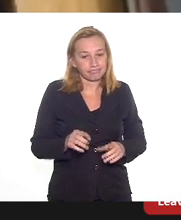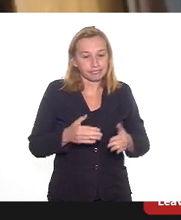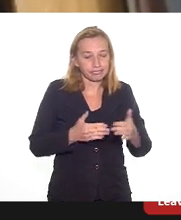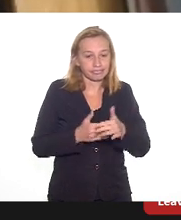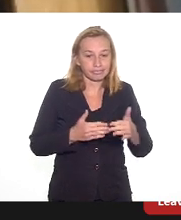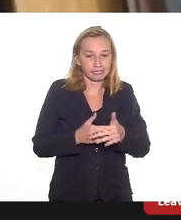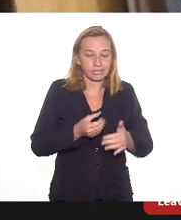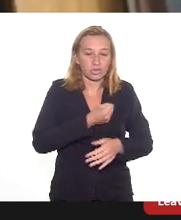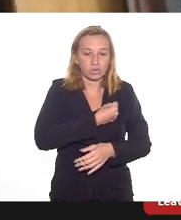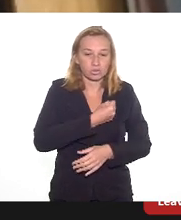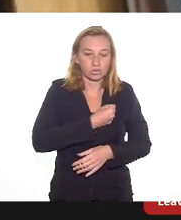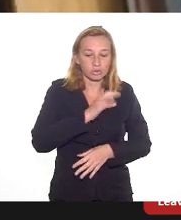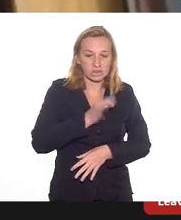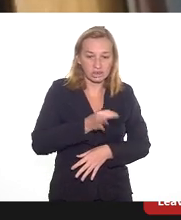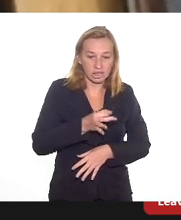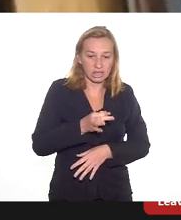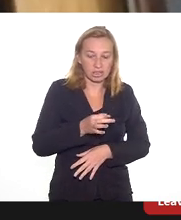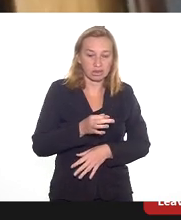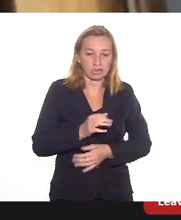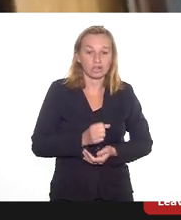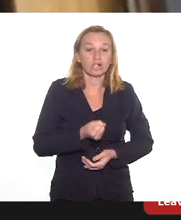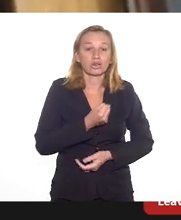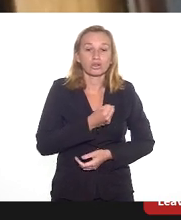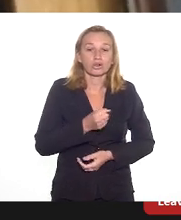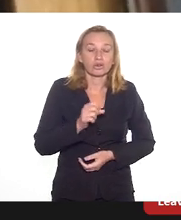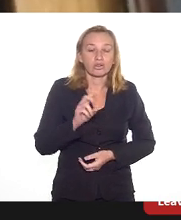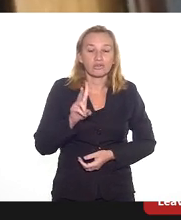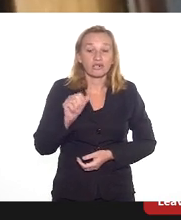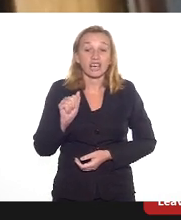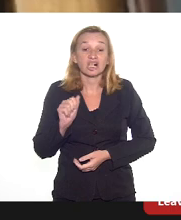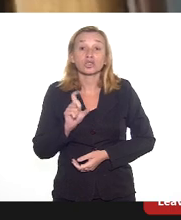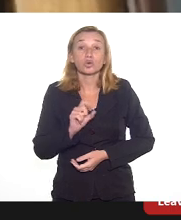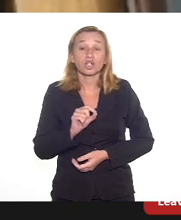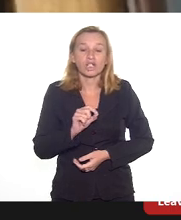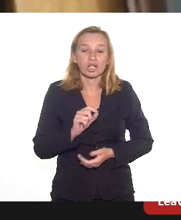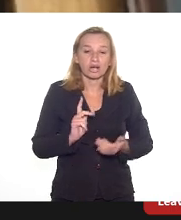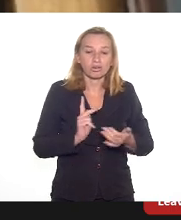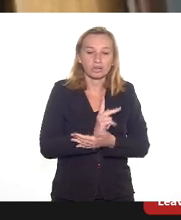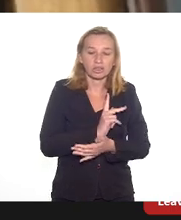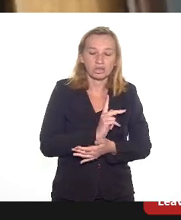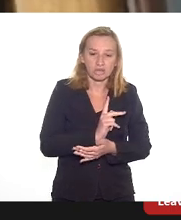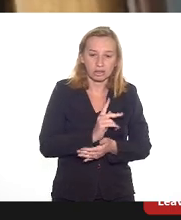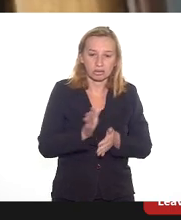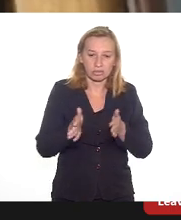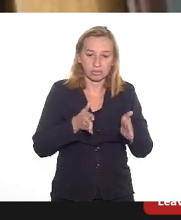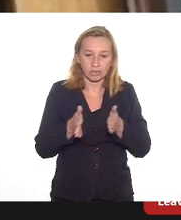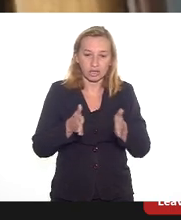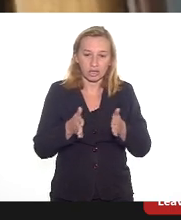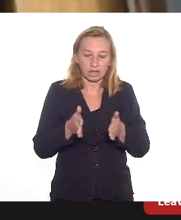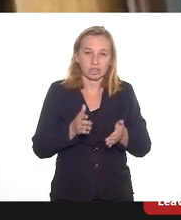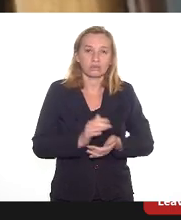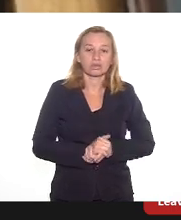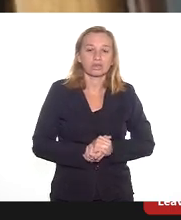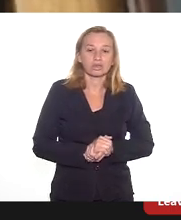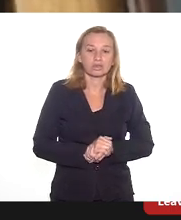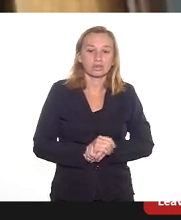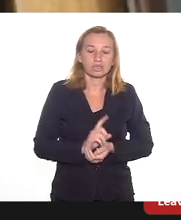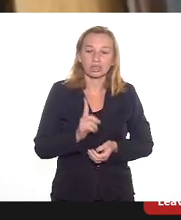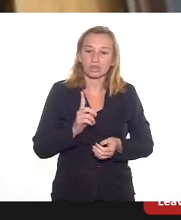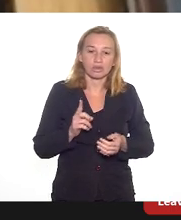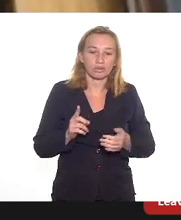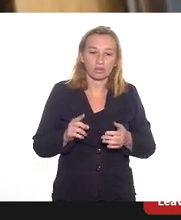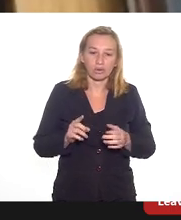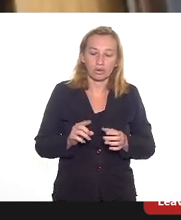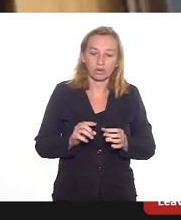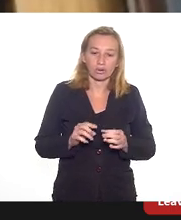de vagas no regime. Que vagas são essas? As vagas surgidas durante, as vacâncias surgidas durante o regime e que não foram bloqueadas